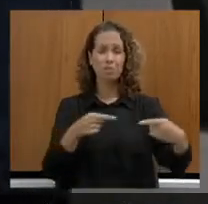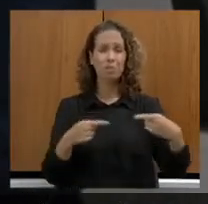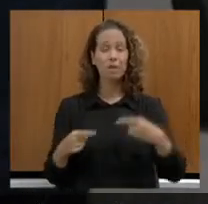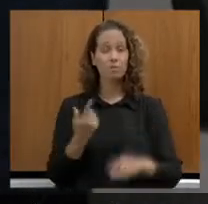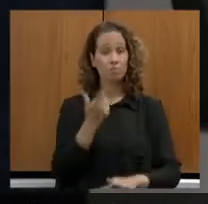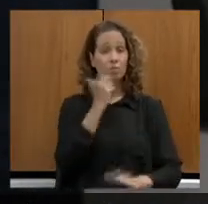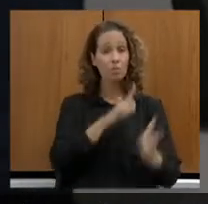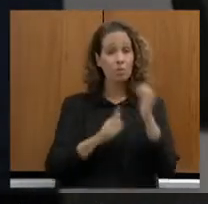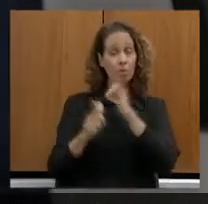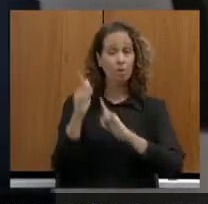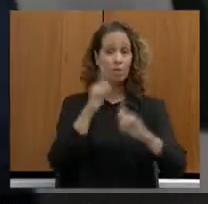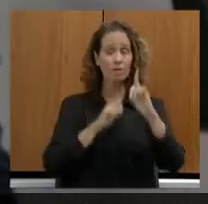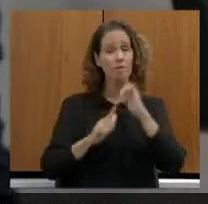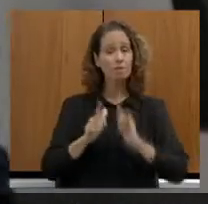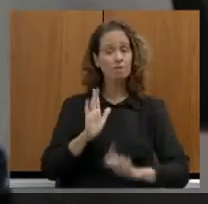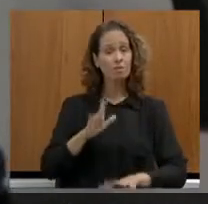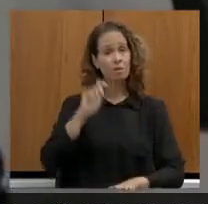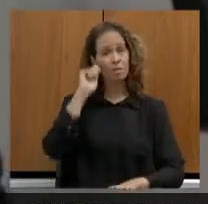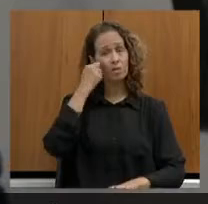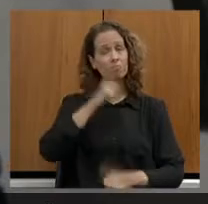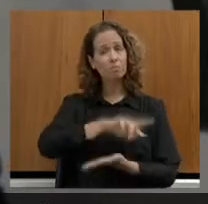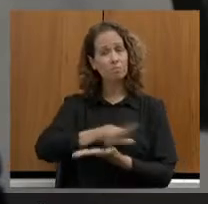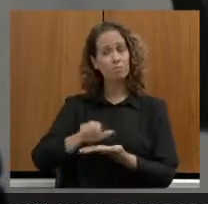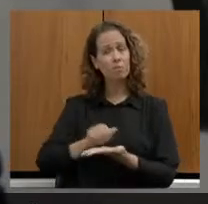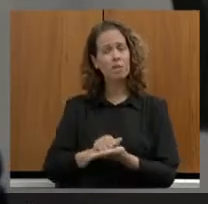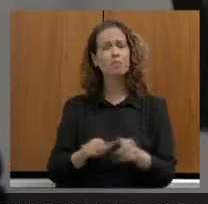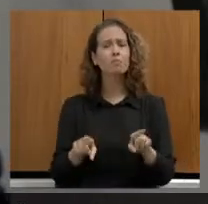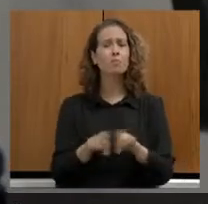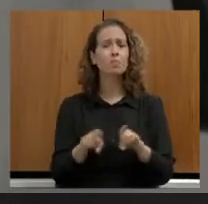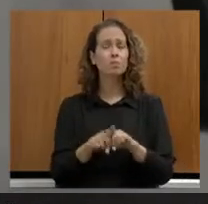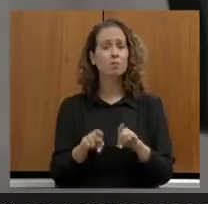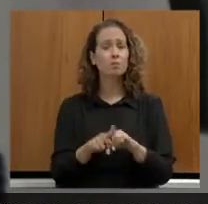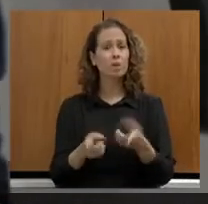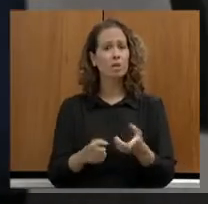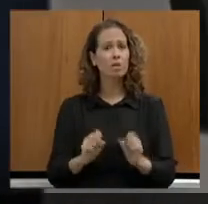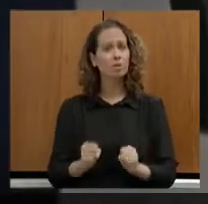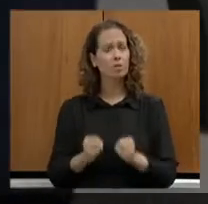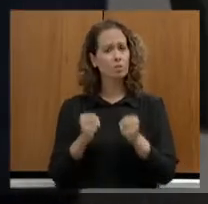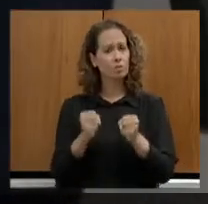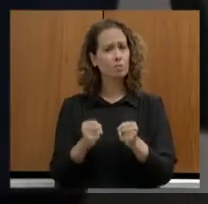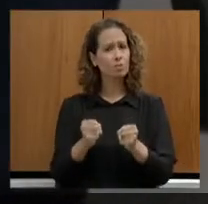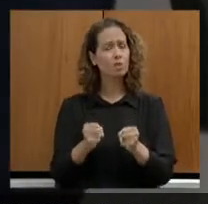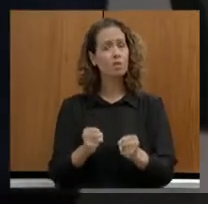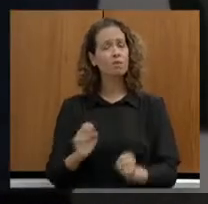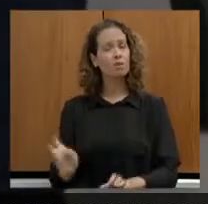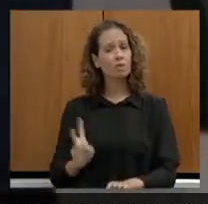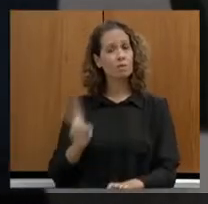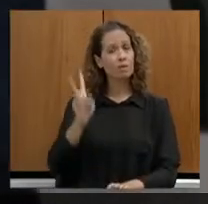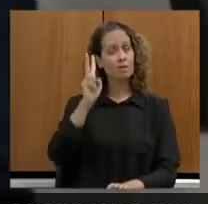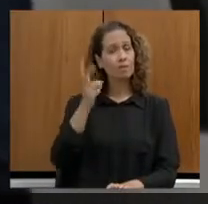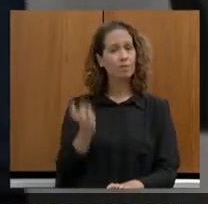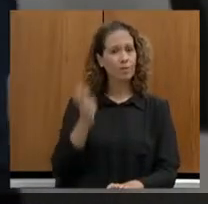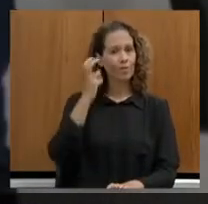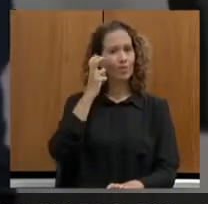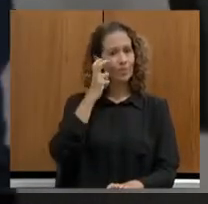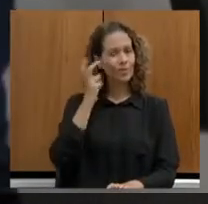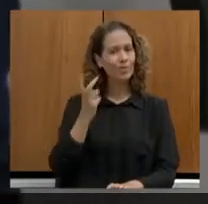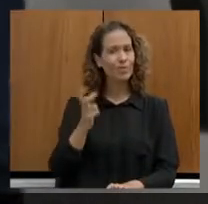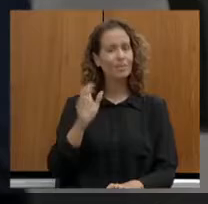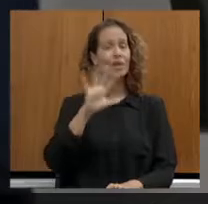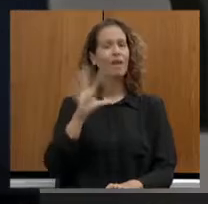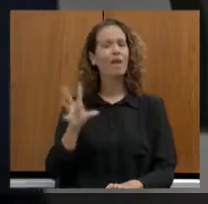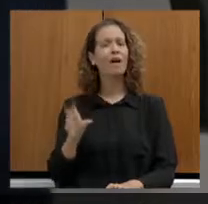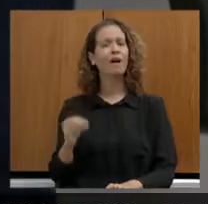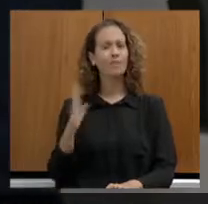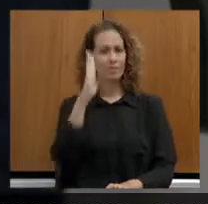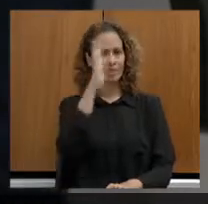e conquistas que o movimento negro e demais entidades faltam quanto ao empoderamento e valorização da cultura afro-brasileira requer também